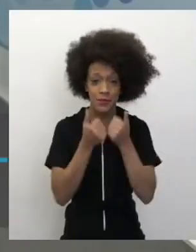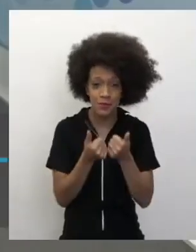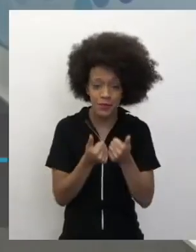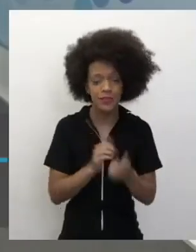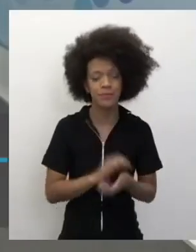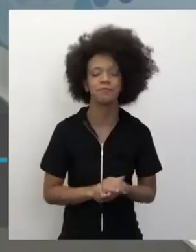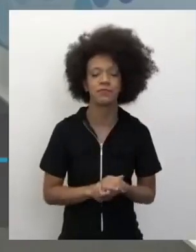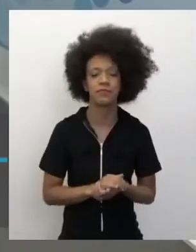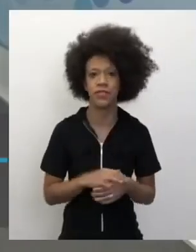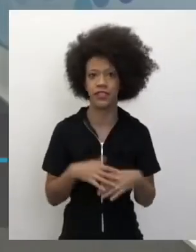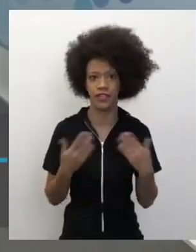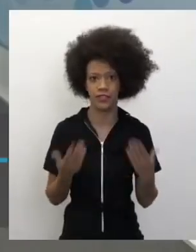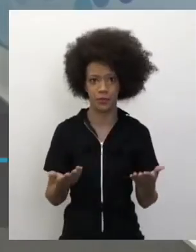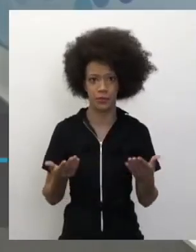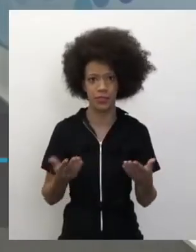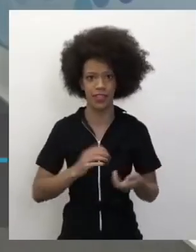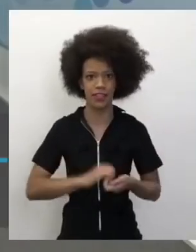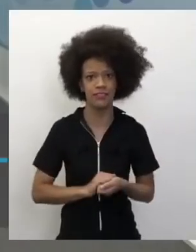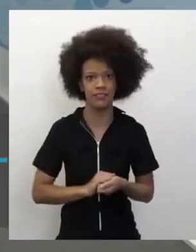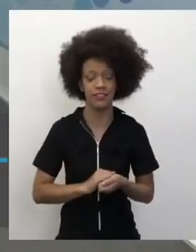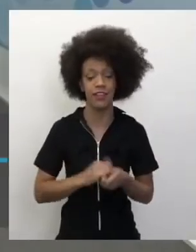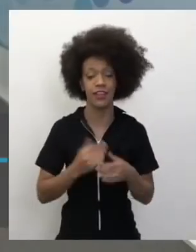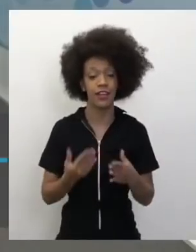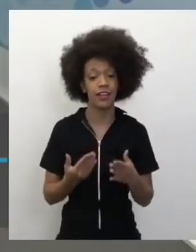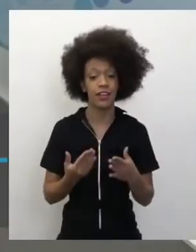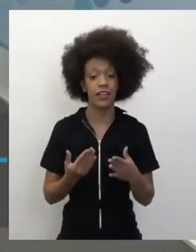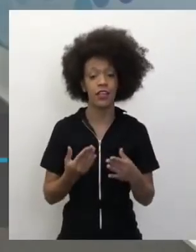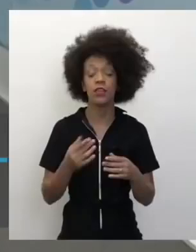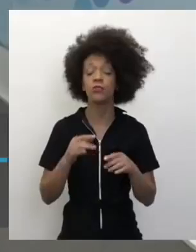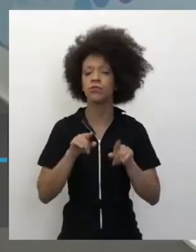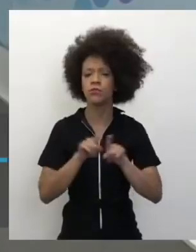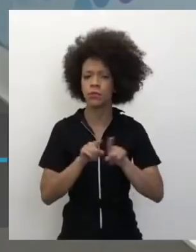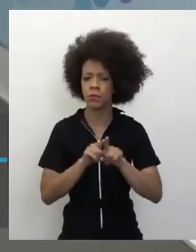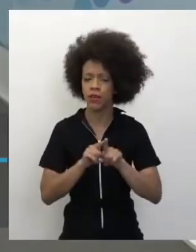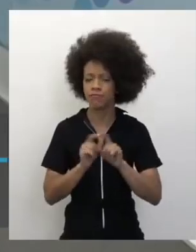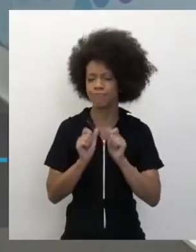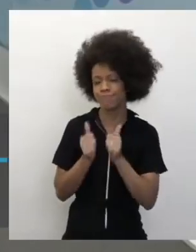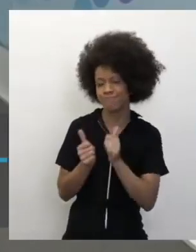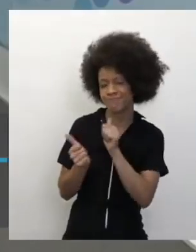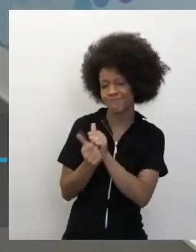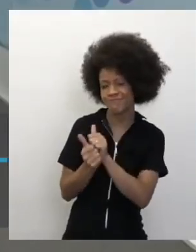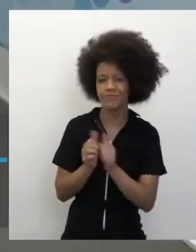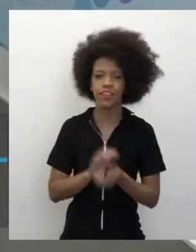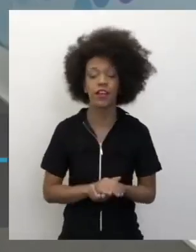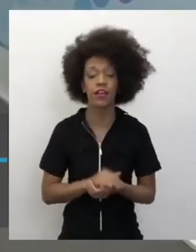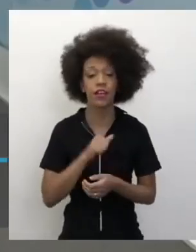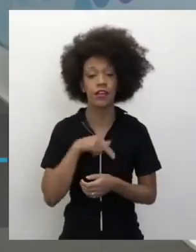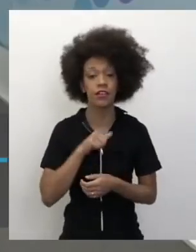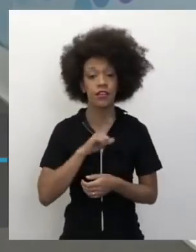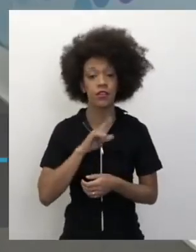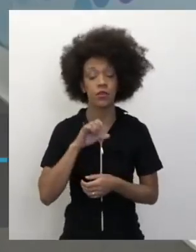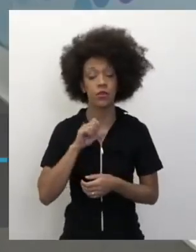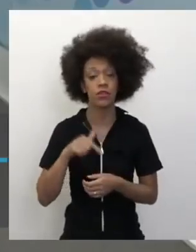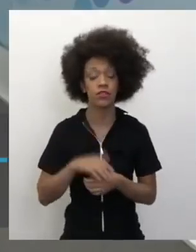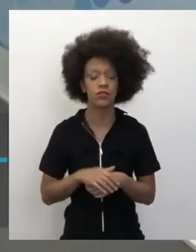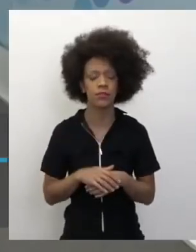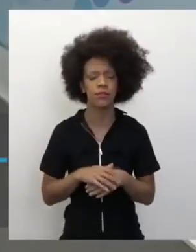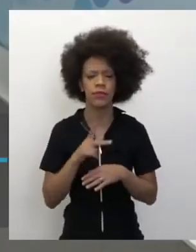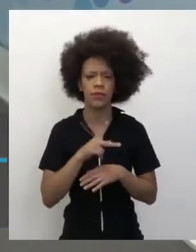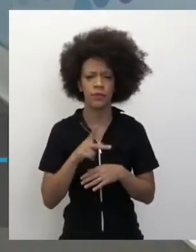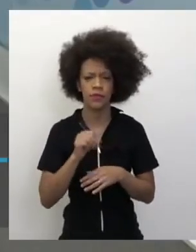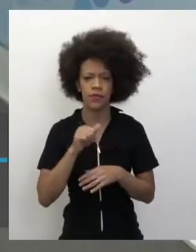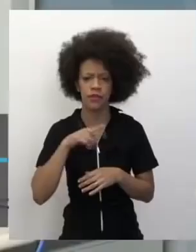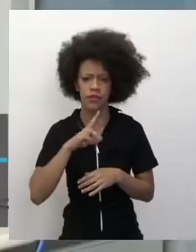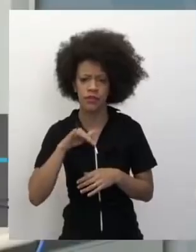nóis, Pro, vamos lá. Então, é nóis. lá. É proposital isso, hein, gente? É nóis. É nóis. Ana Luísa, Pro Andréia. Ele